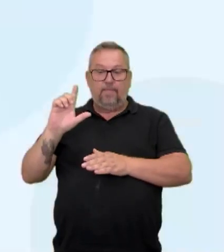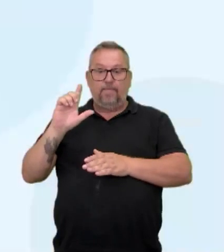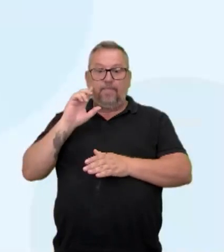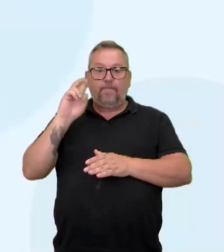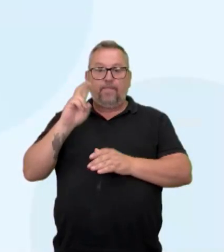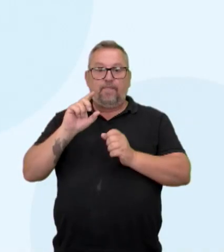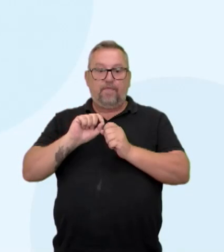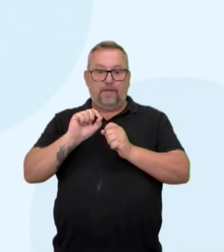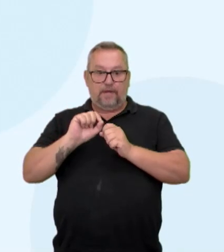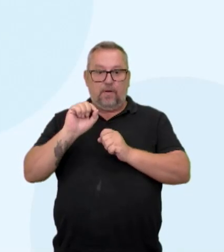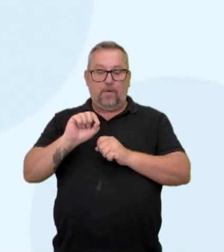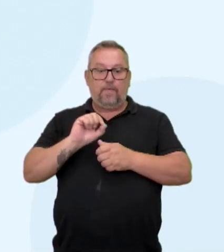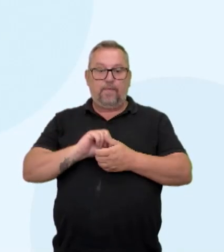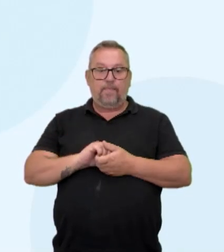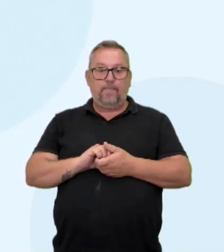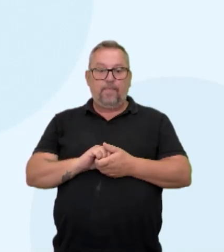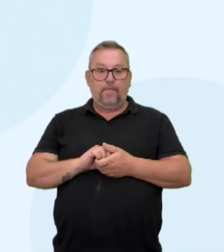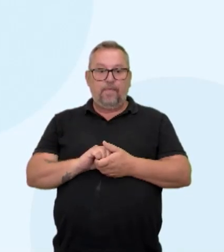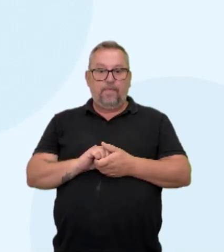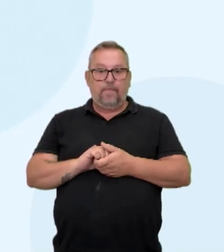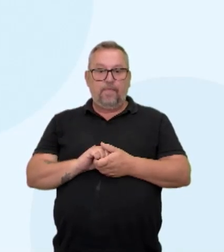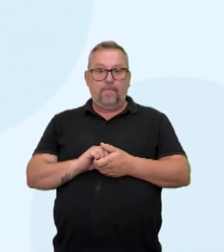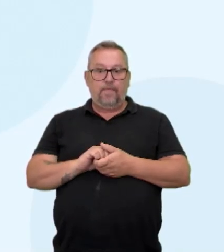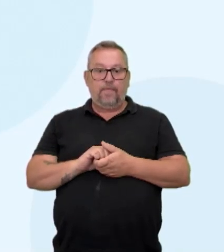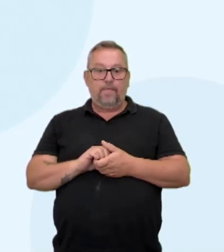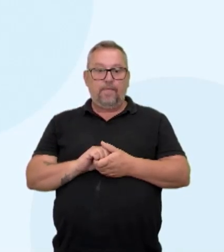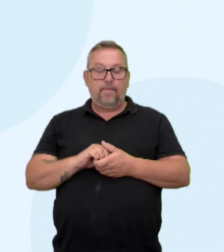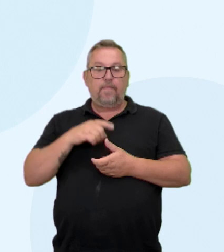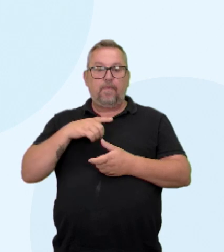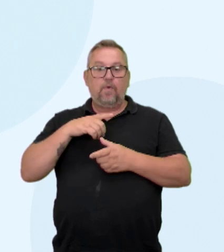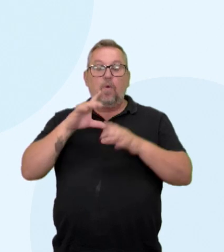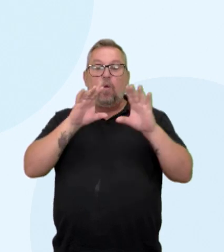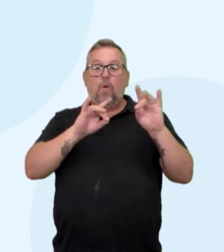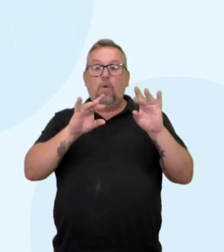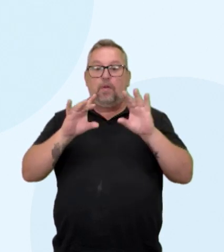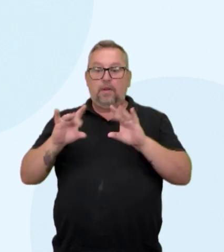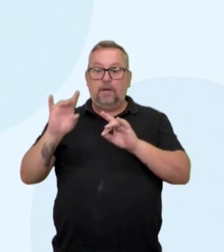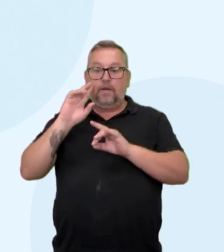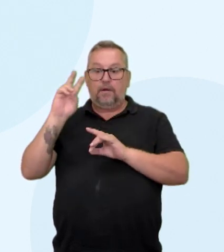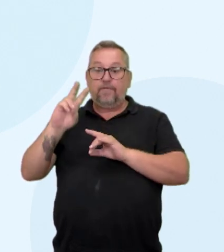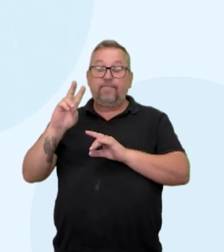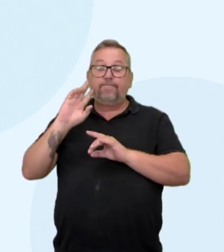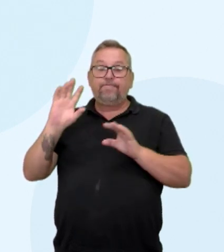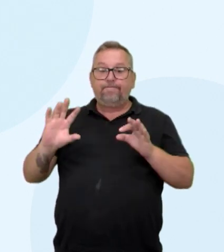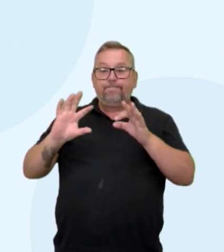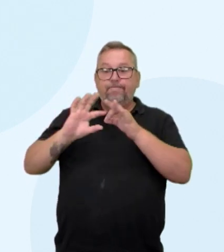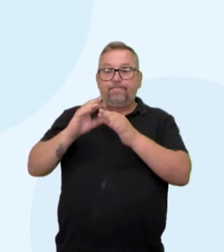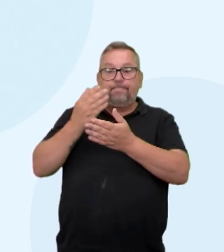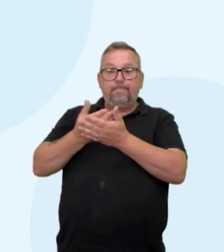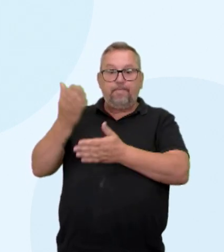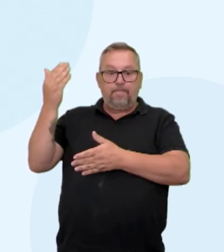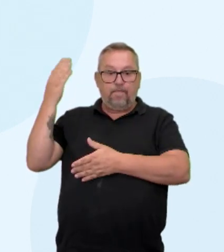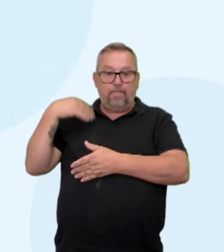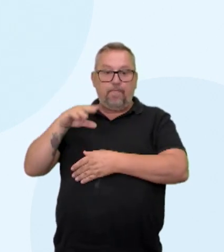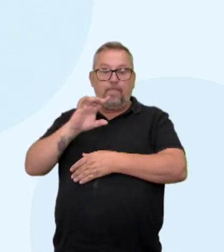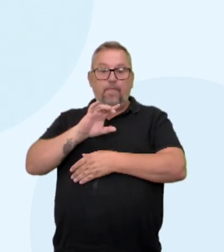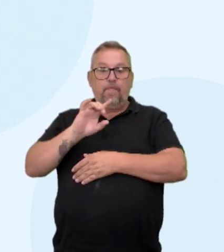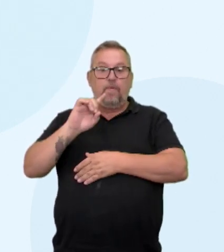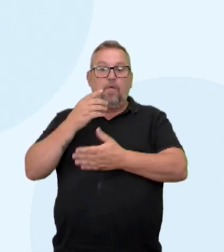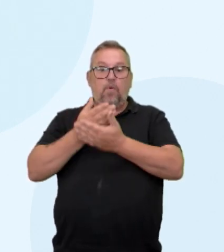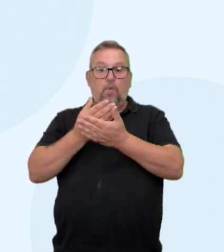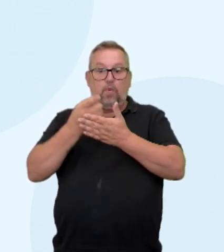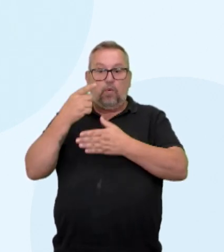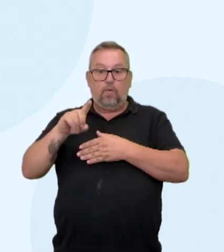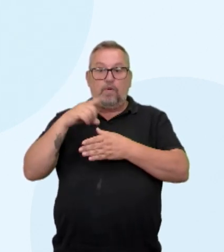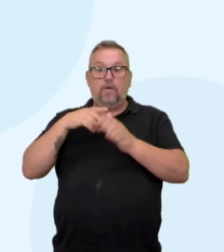nossa retomada, né? A nossa retomada, o link, né, ou a ligação com a aula anterior. Cara estudante, na última aula deixamos